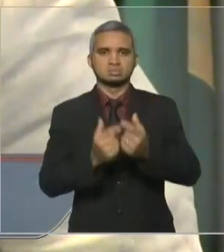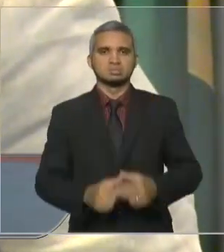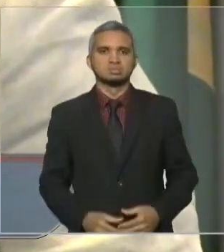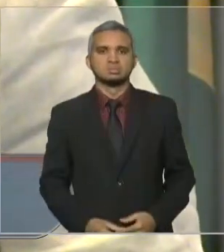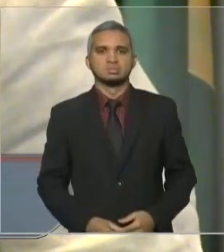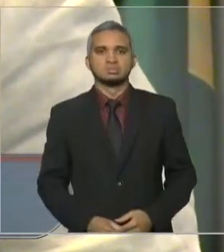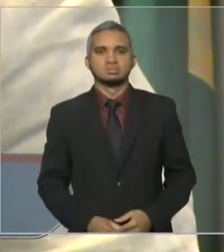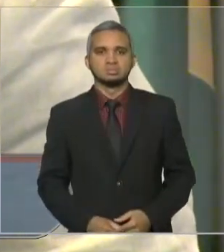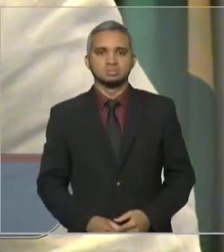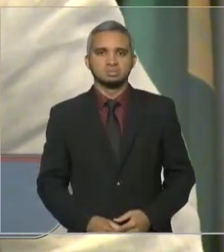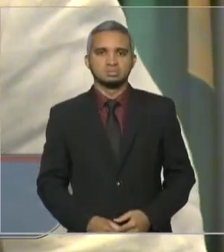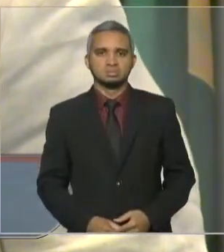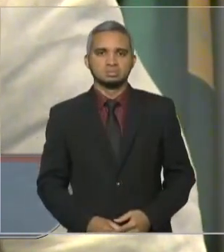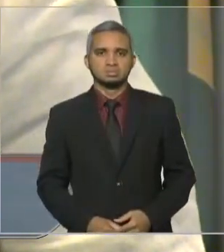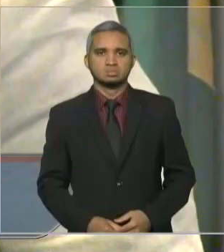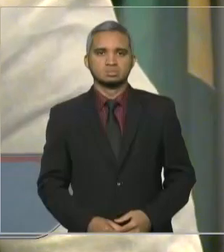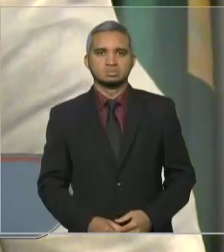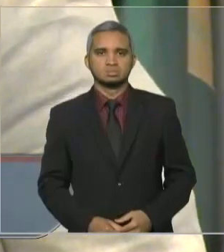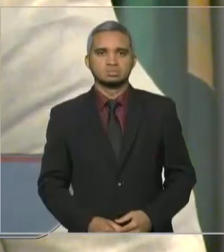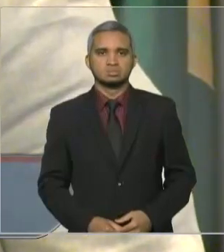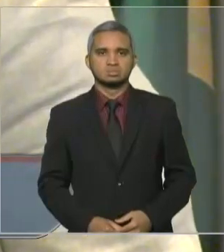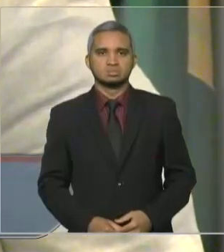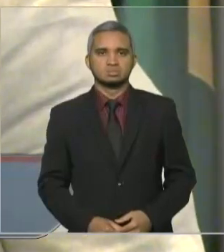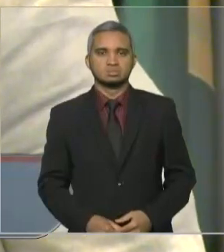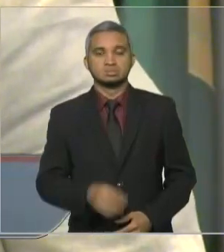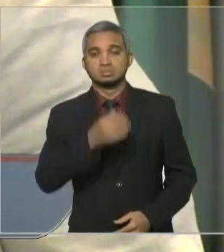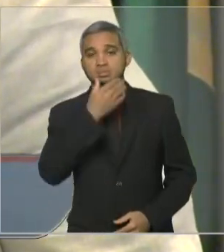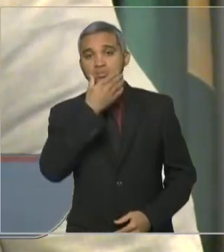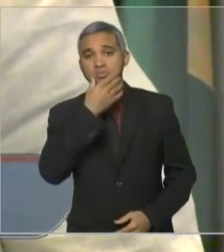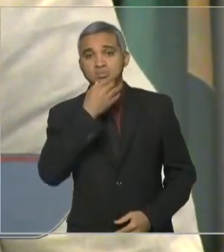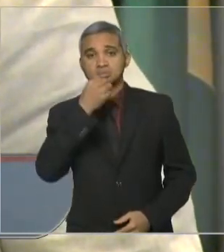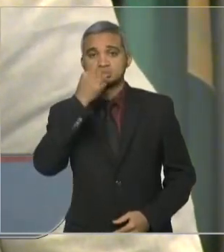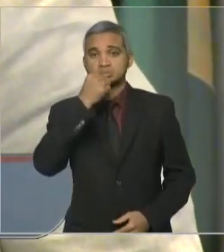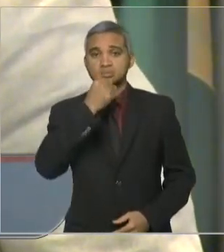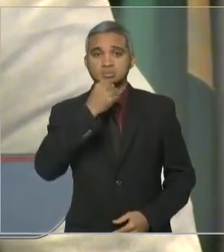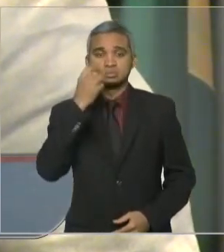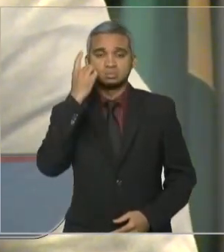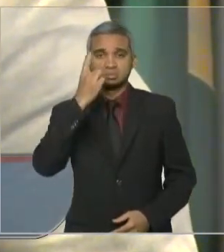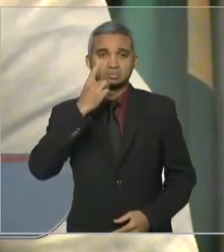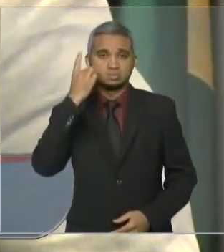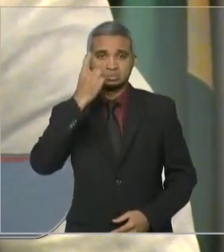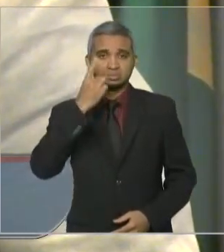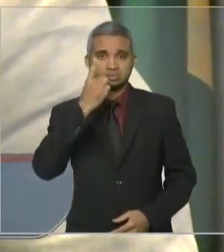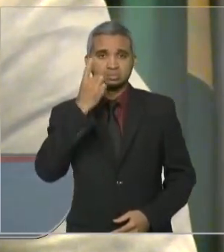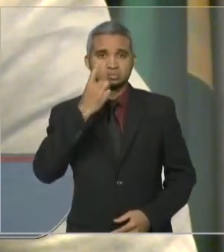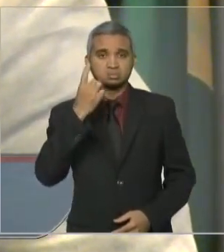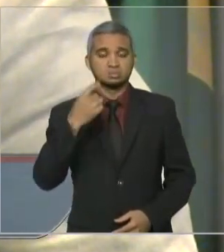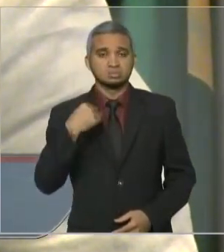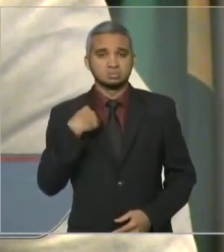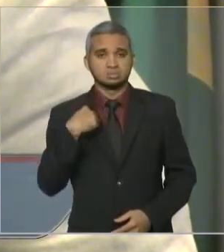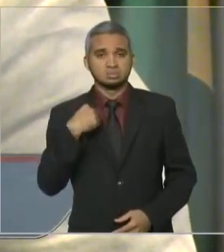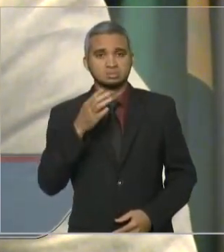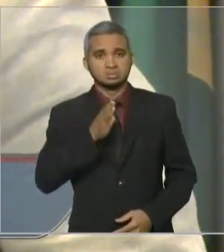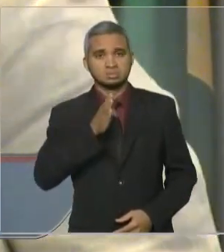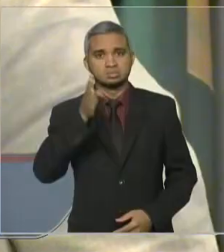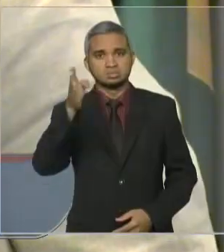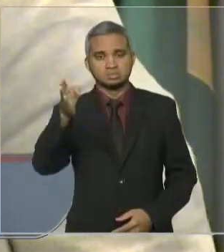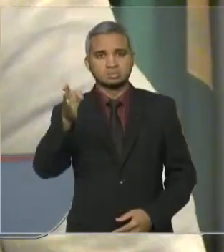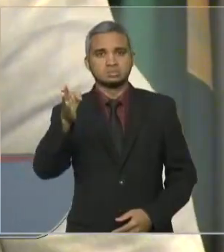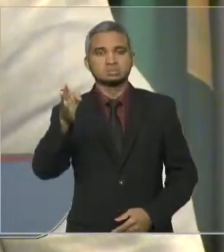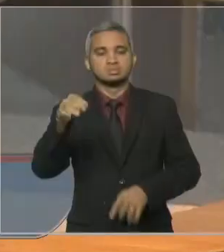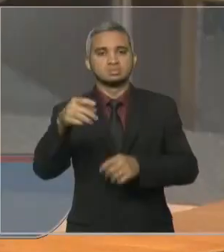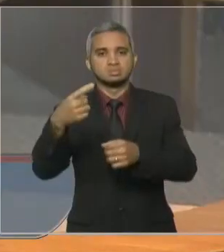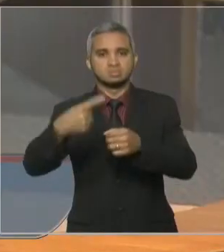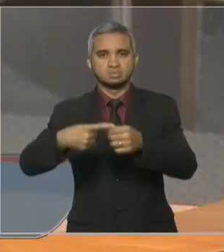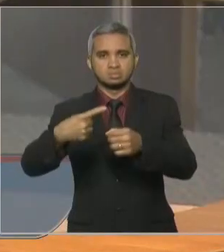Senhoras e senhores deputados, eu estive esse final de semana na zona rural do município do Maranhão,